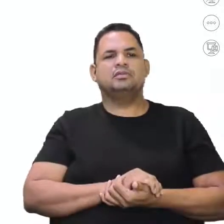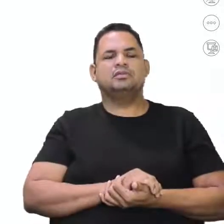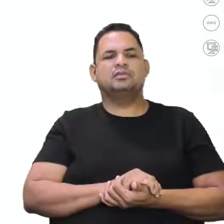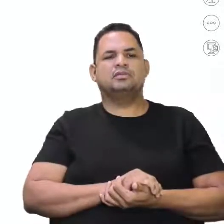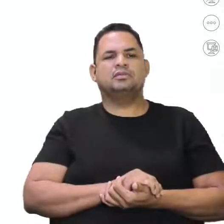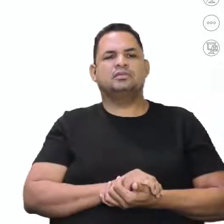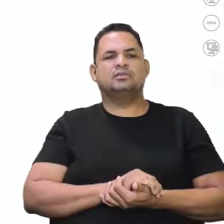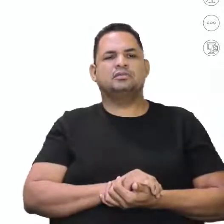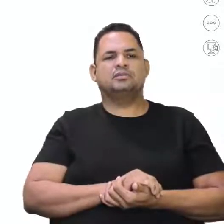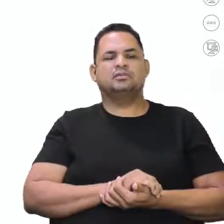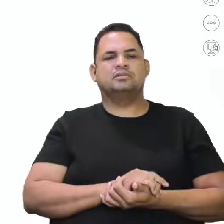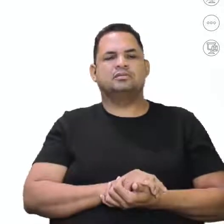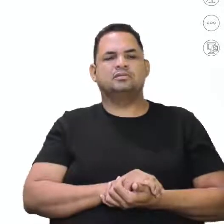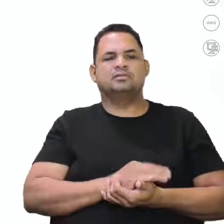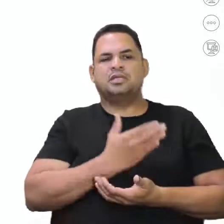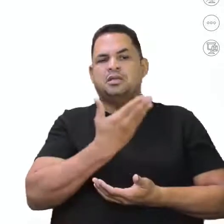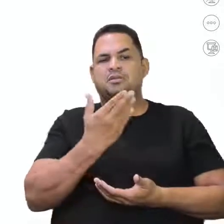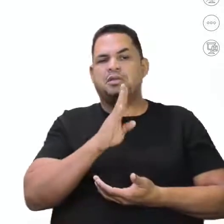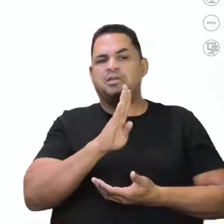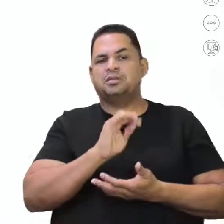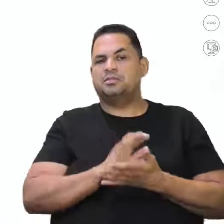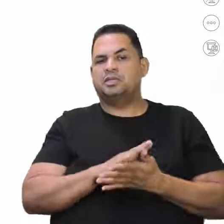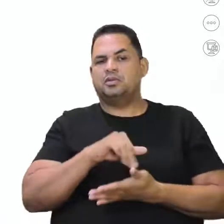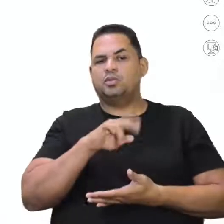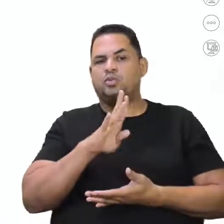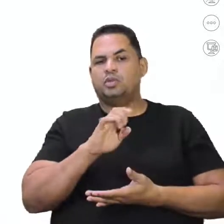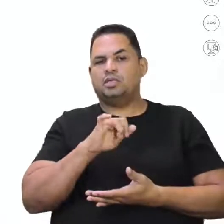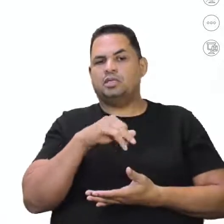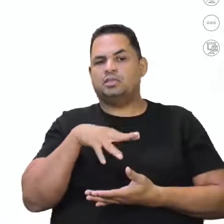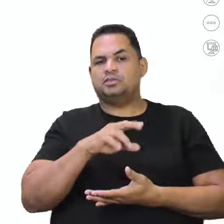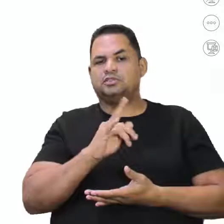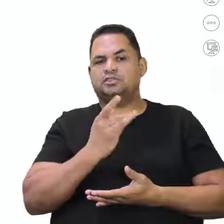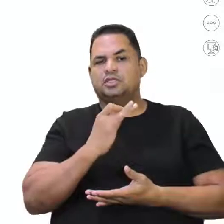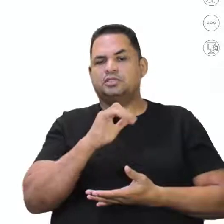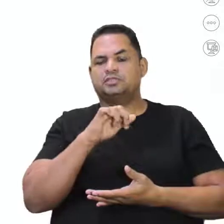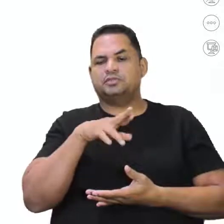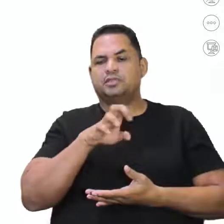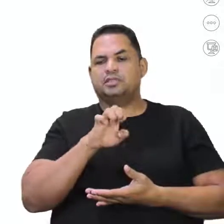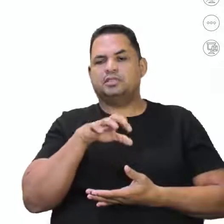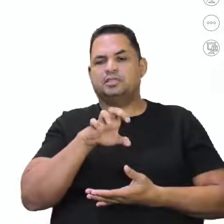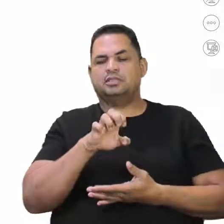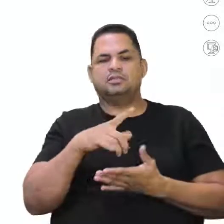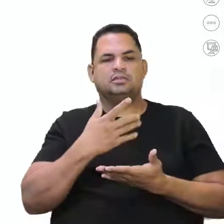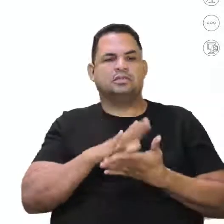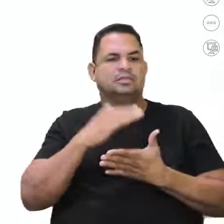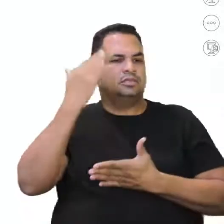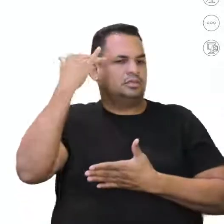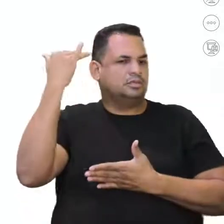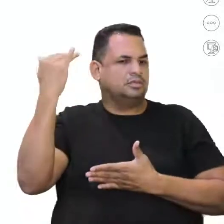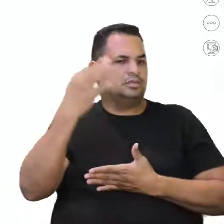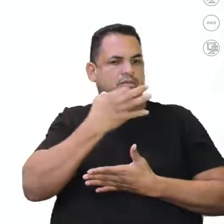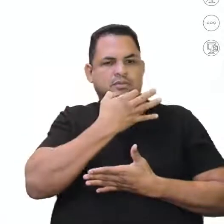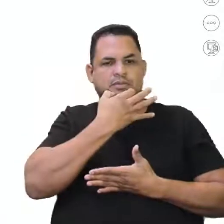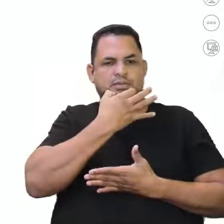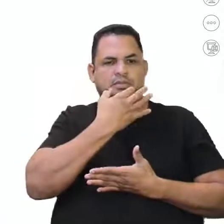William Shakespeare. Não foi William Shakespeare, para quem conhece William Shakespeare, um escritor inglês muito famoso,